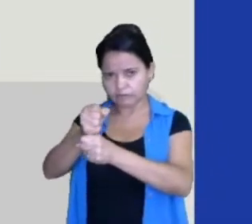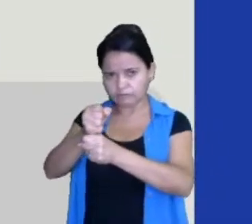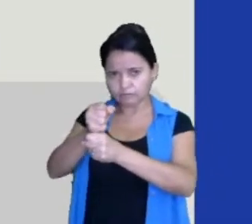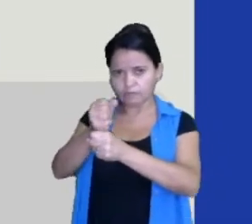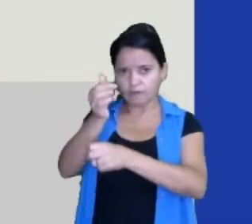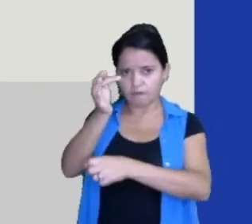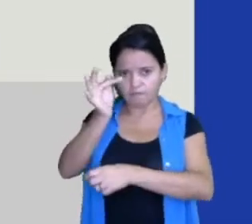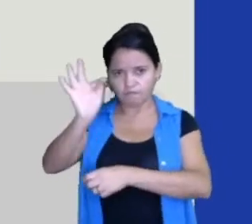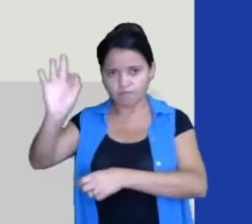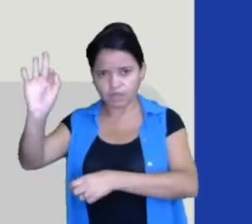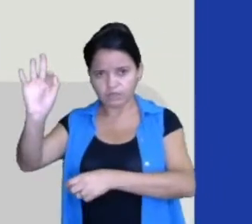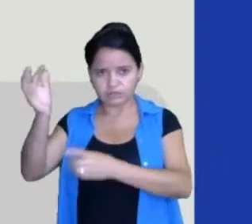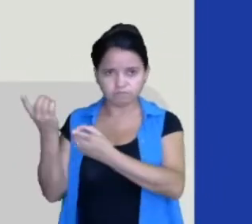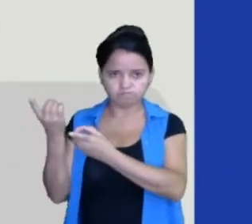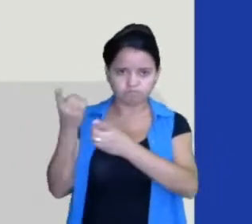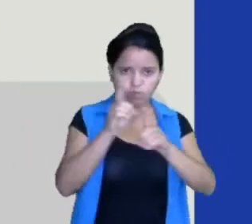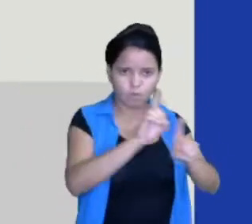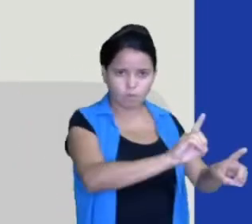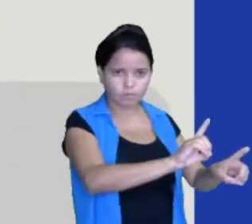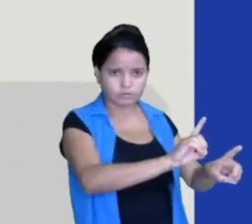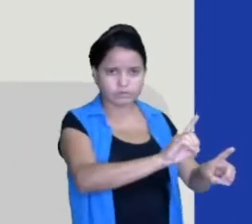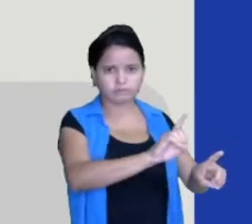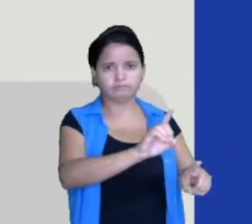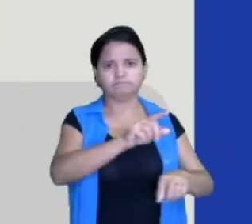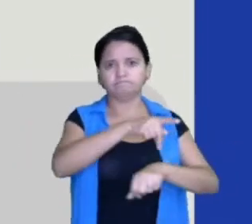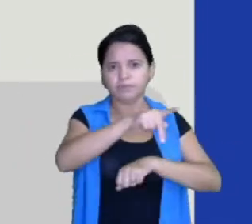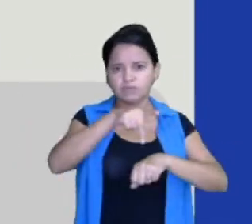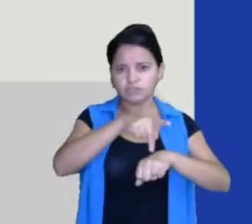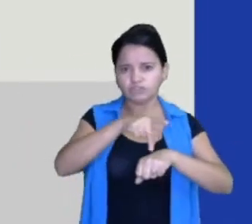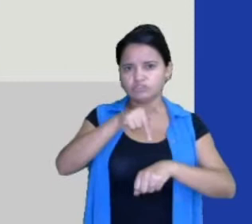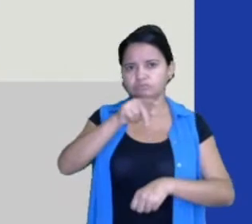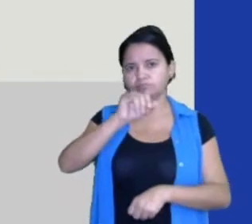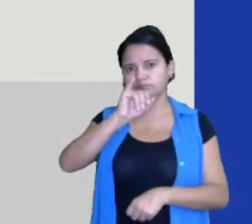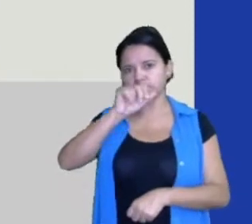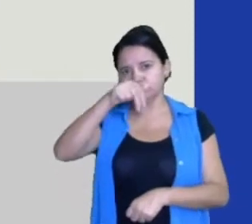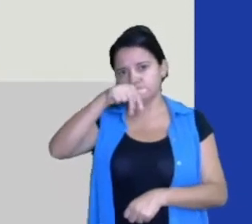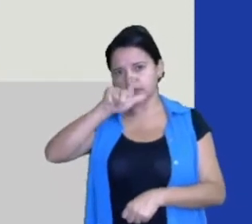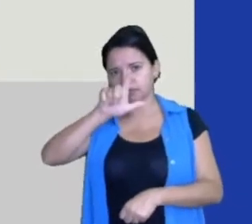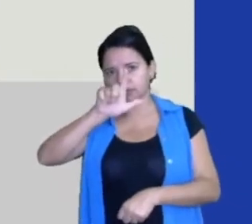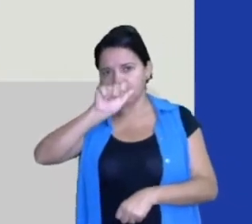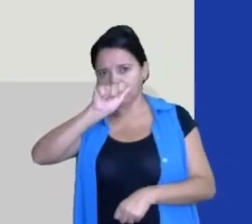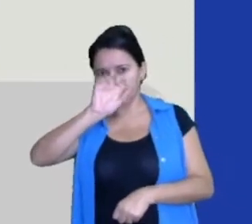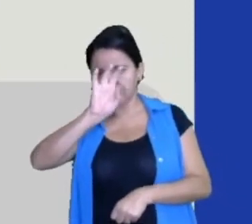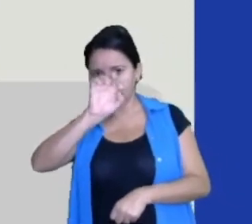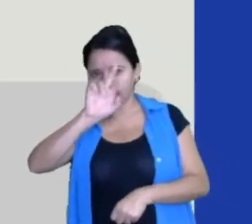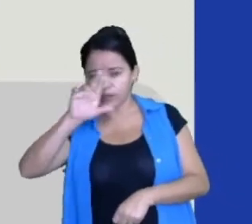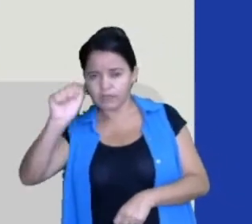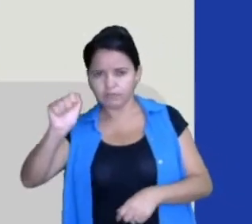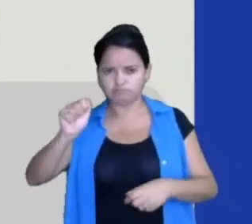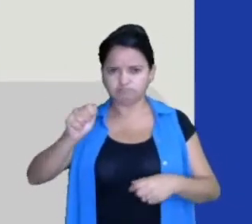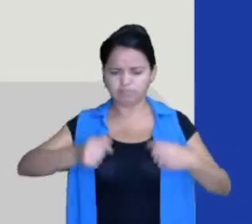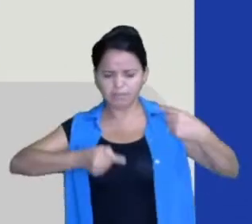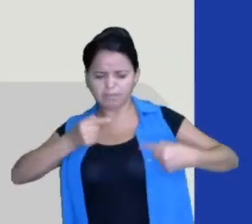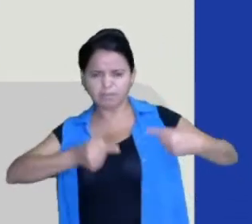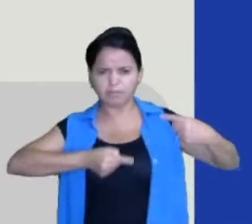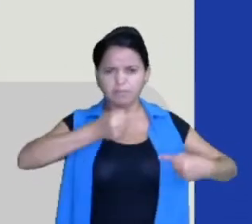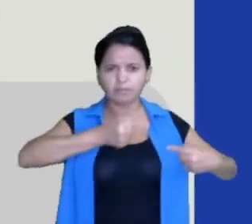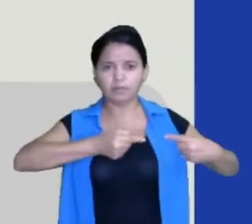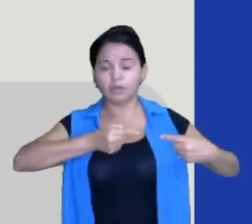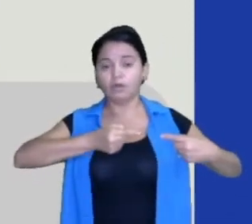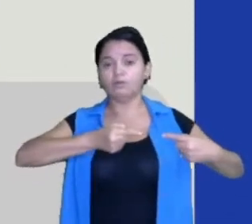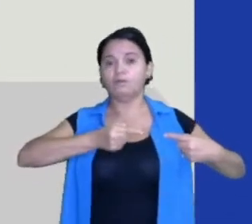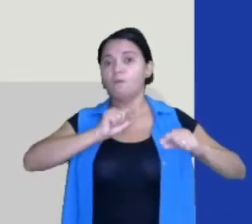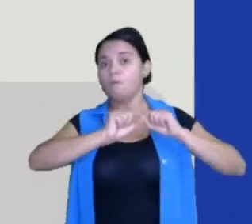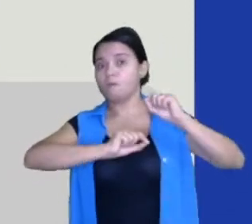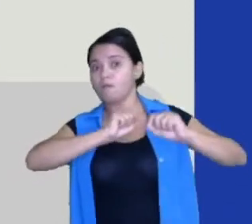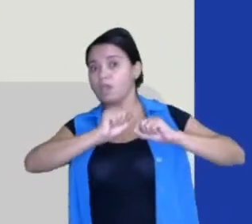lutado contra a Inglaterra, disputando territórios que era um excelente ponto